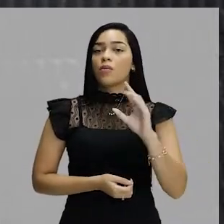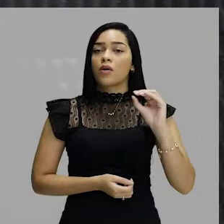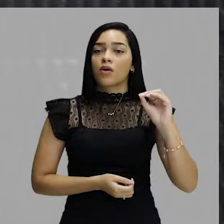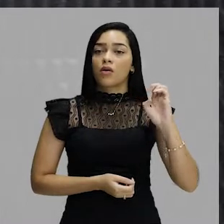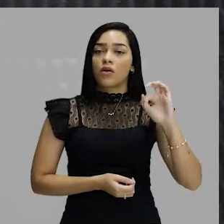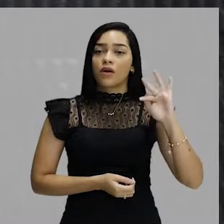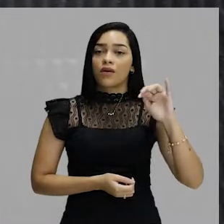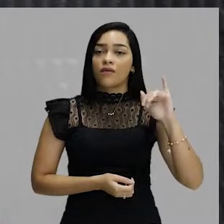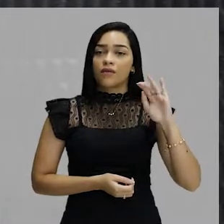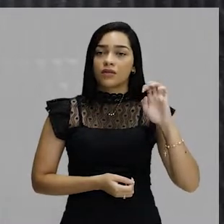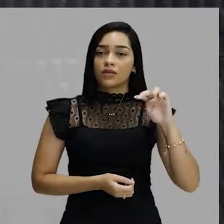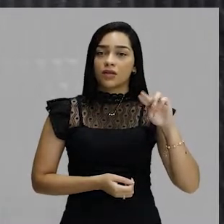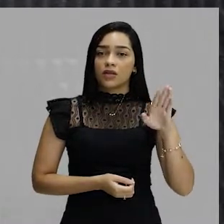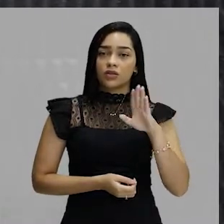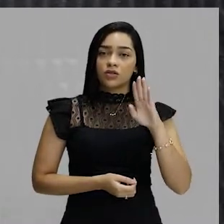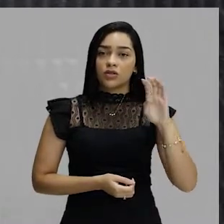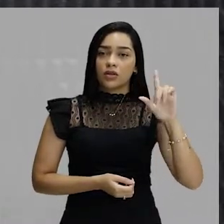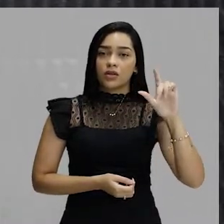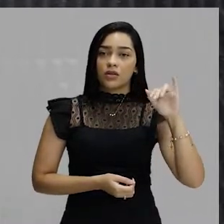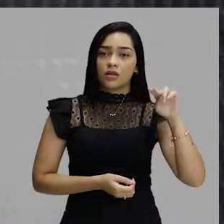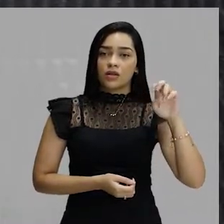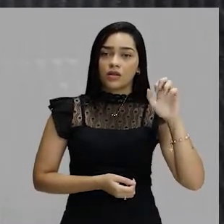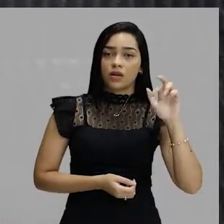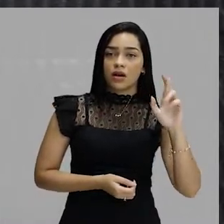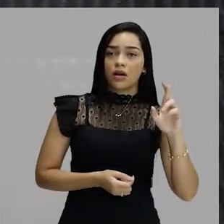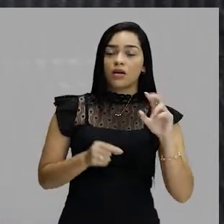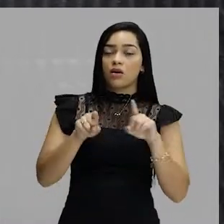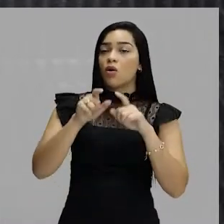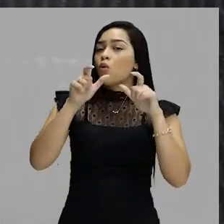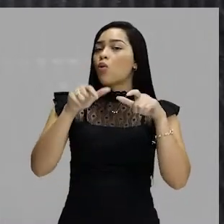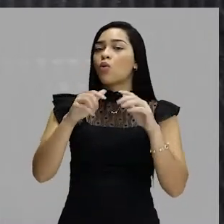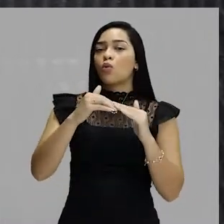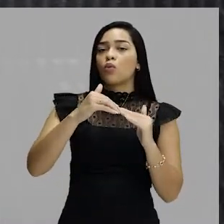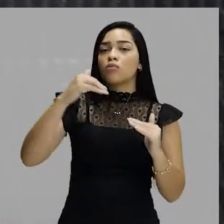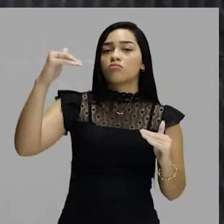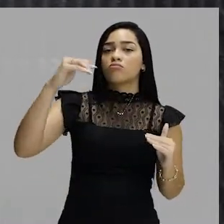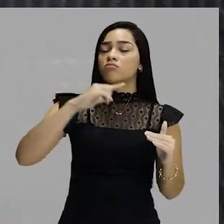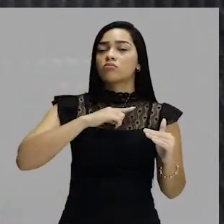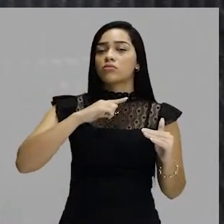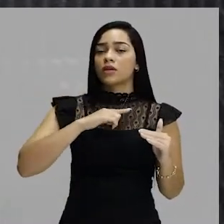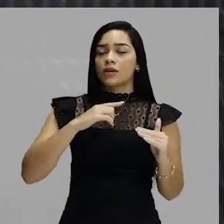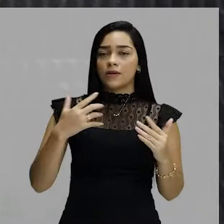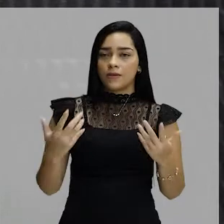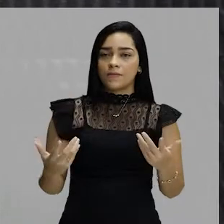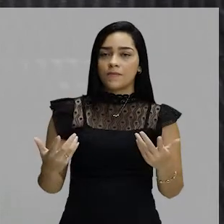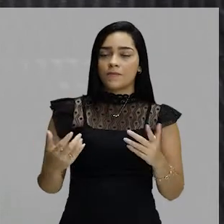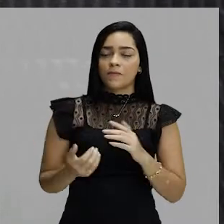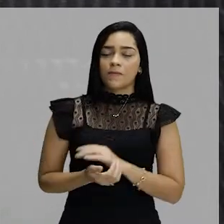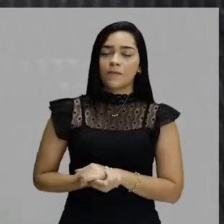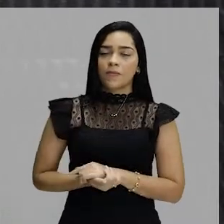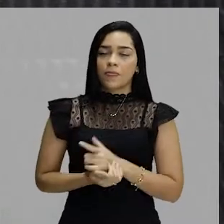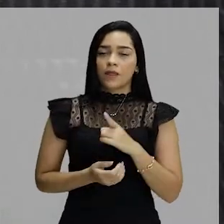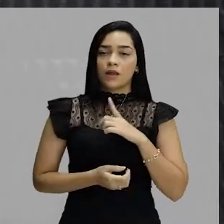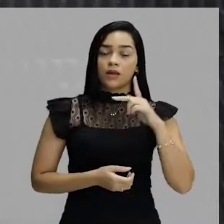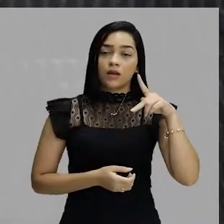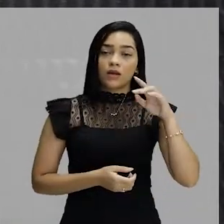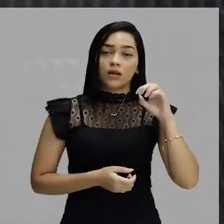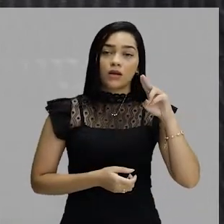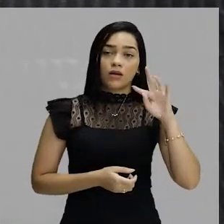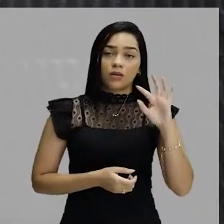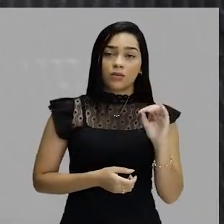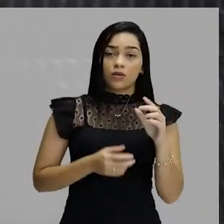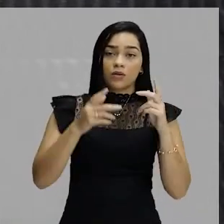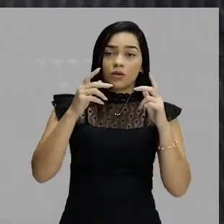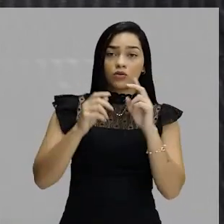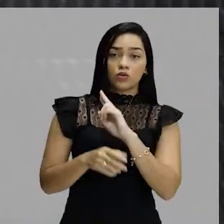ponto bastante importante na função do primeiro grau é onde o gráfico intercepta o eixo x. Tá? Esse ponto é chamado de zero